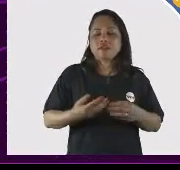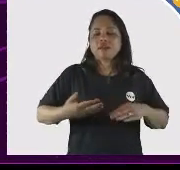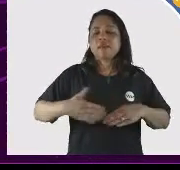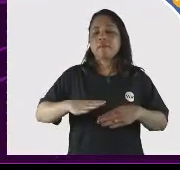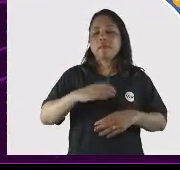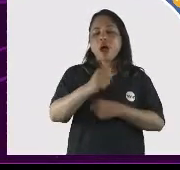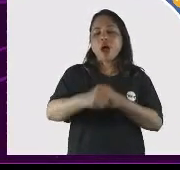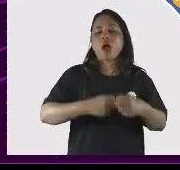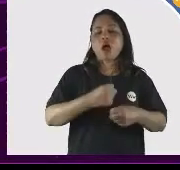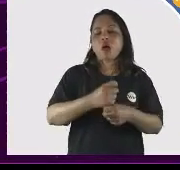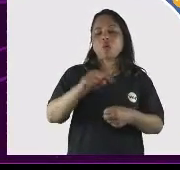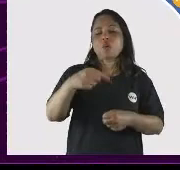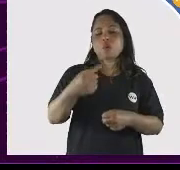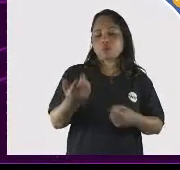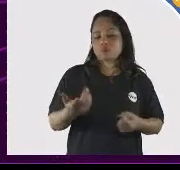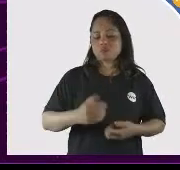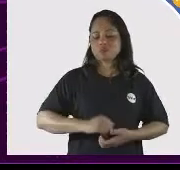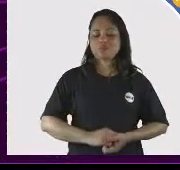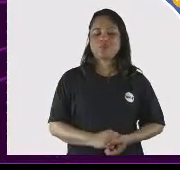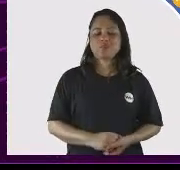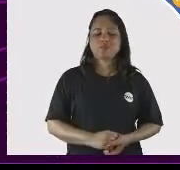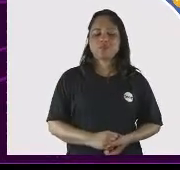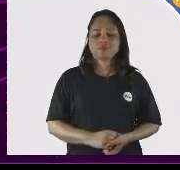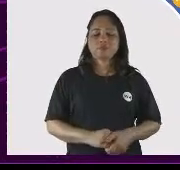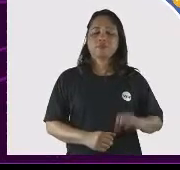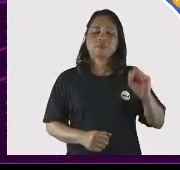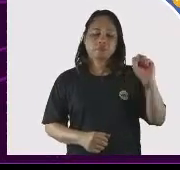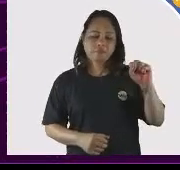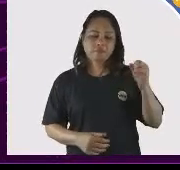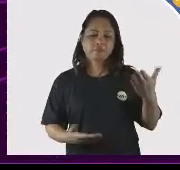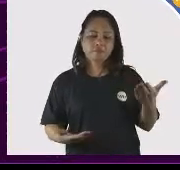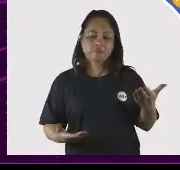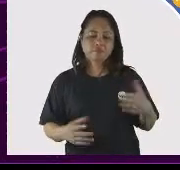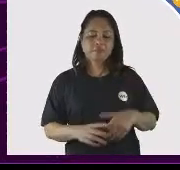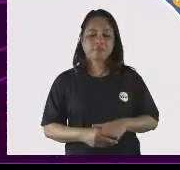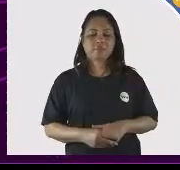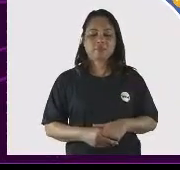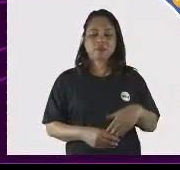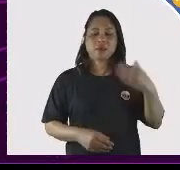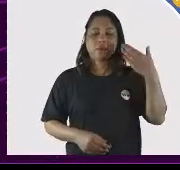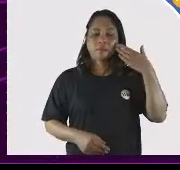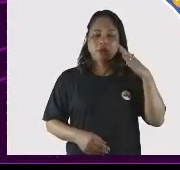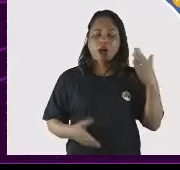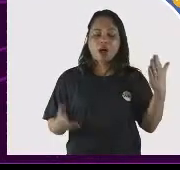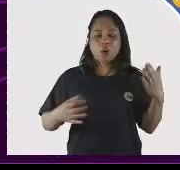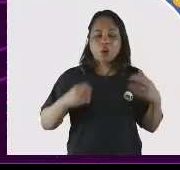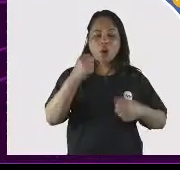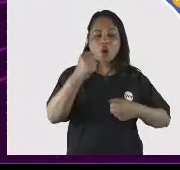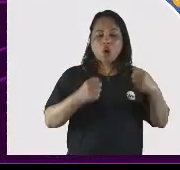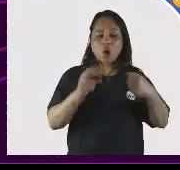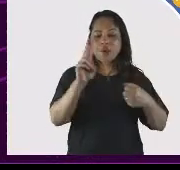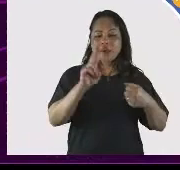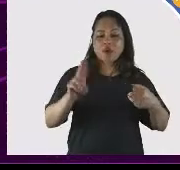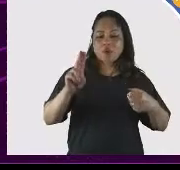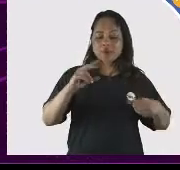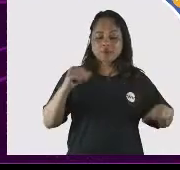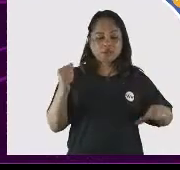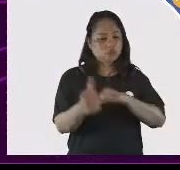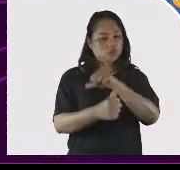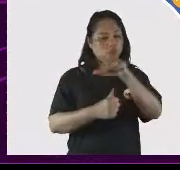vem eventualmente sim a iniciativa principalmente da renovação dos veículos usados do